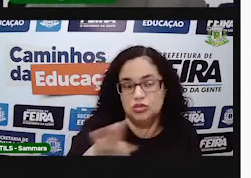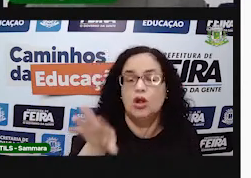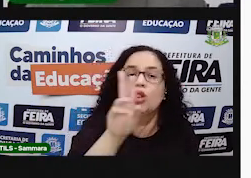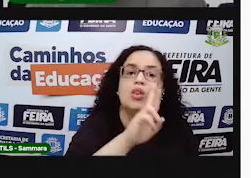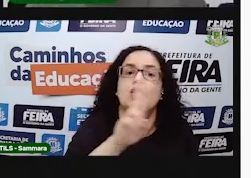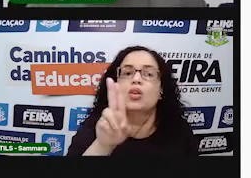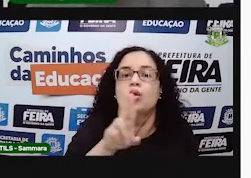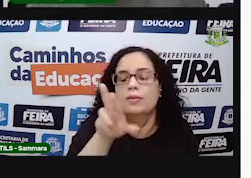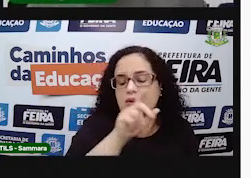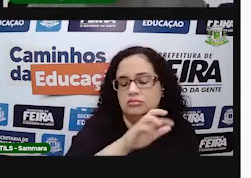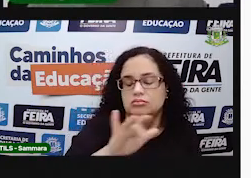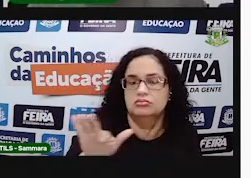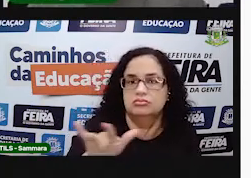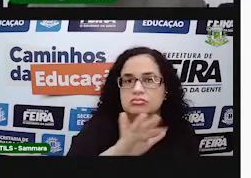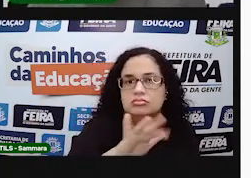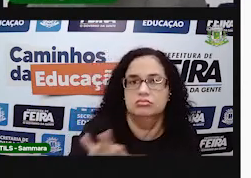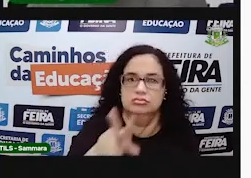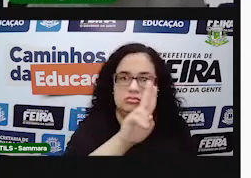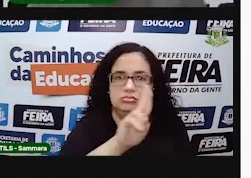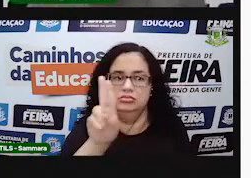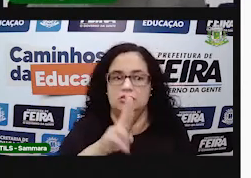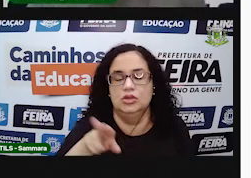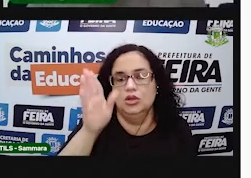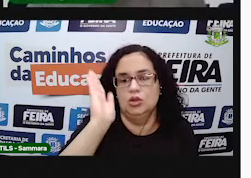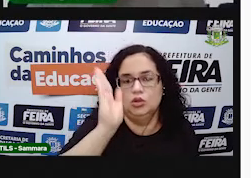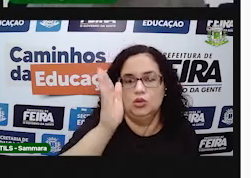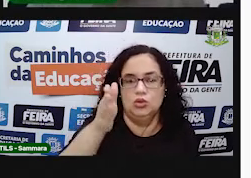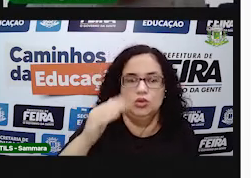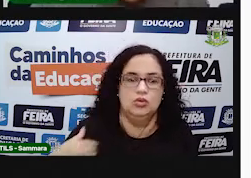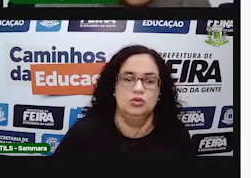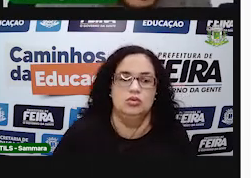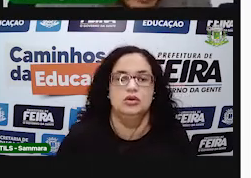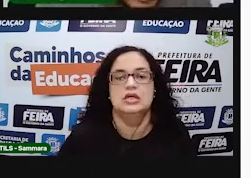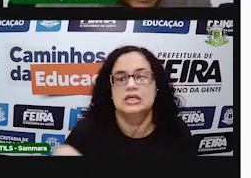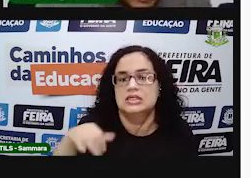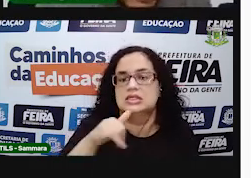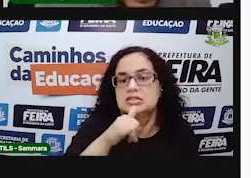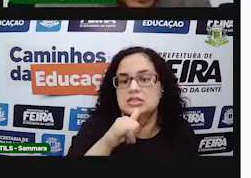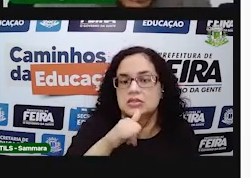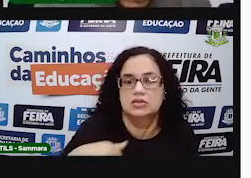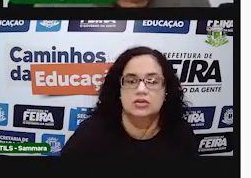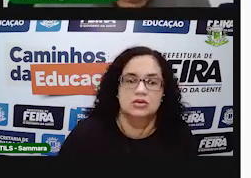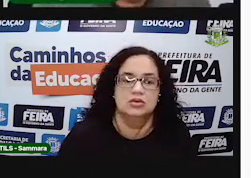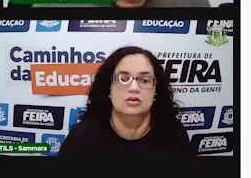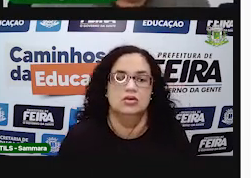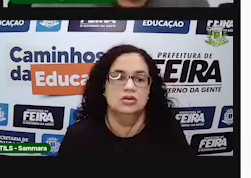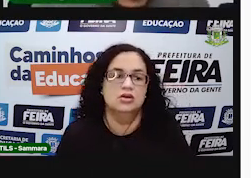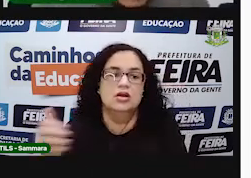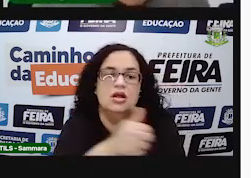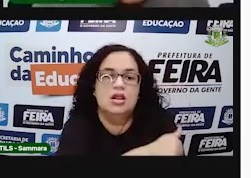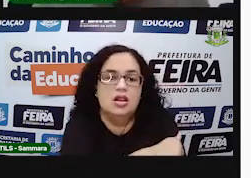digitar o seu nome. Então é só você digitar aí o seu nome, tá bom? Então eu vou usar aqui como exemplo,